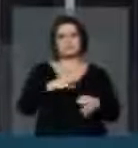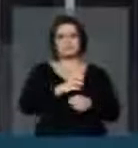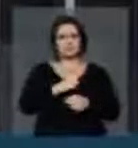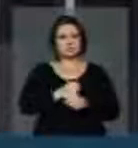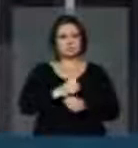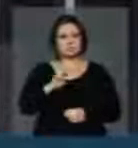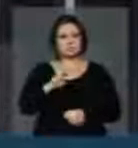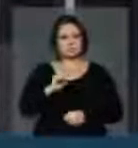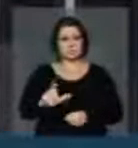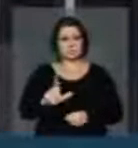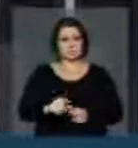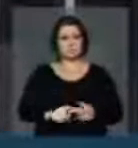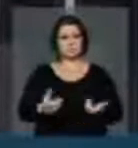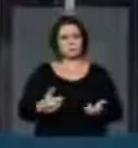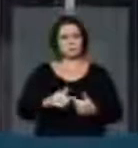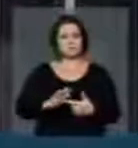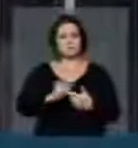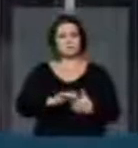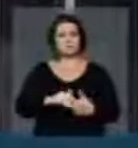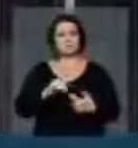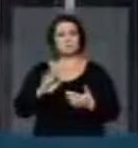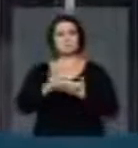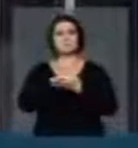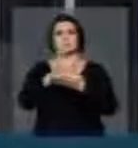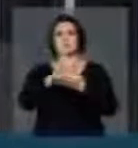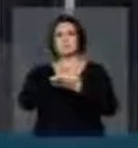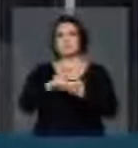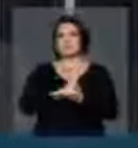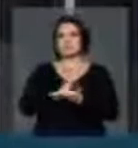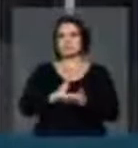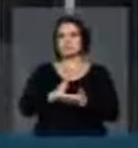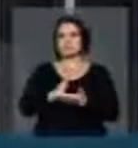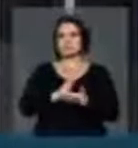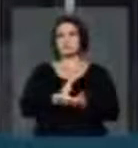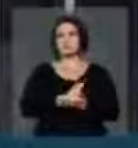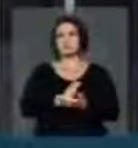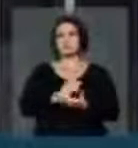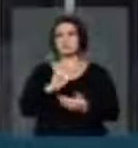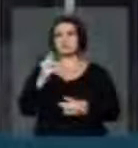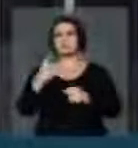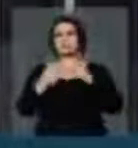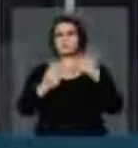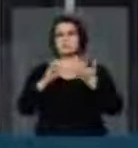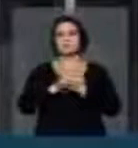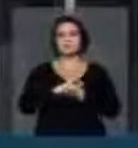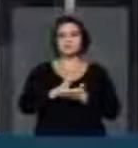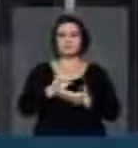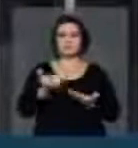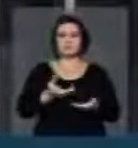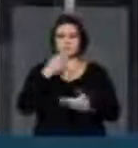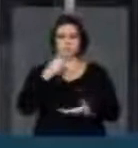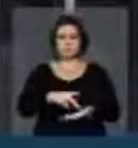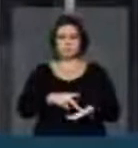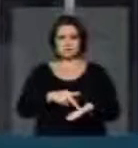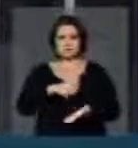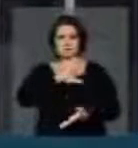Alagoas. Salvo honrosas exceções, salvo pouquíssimas e raríssimas. Então, eu gostaria muito que